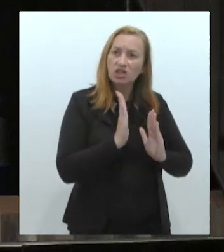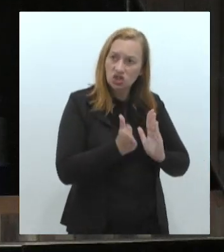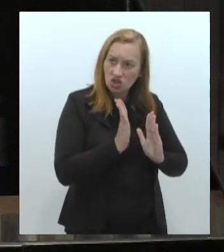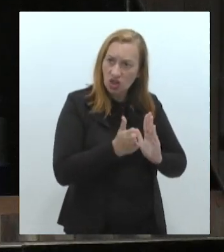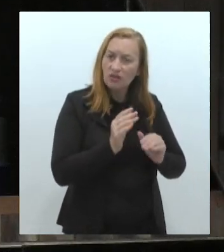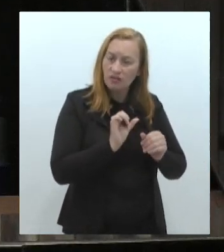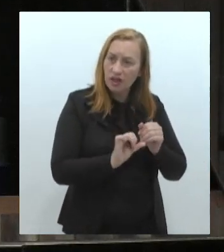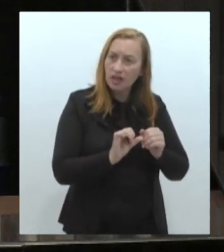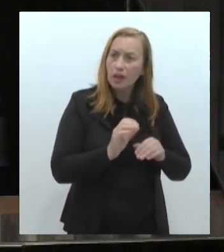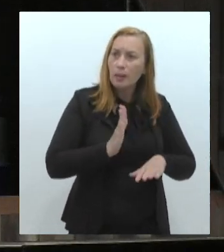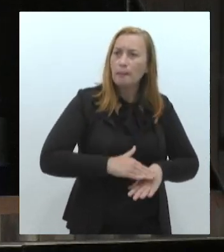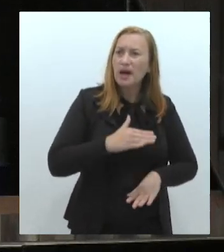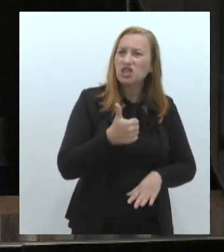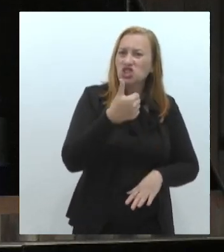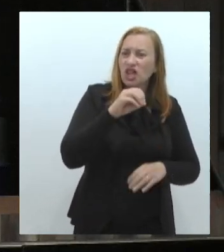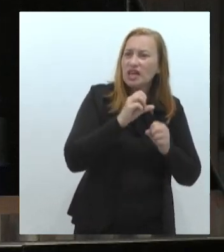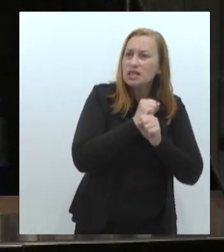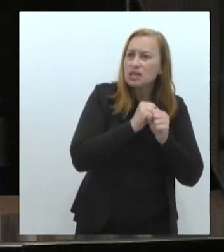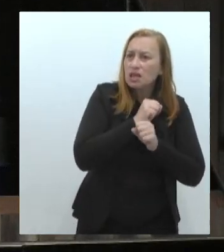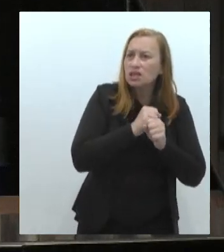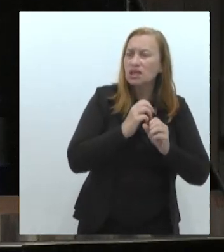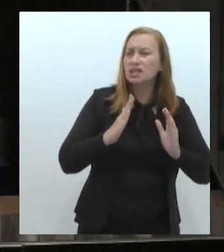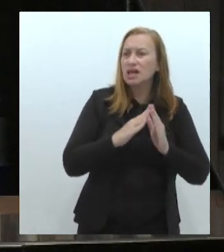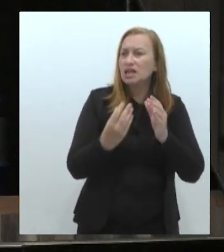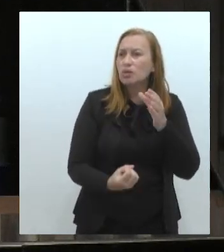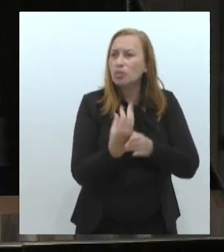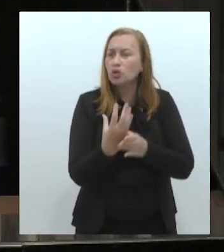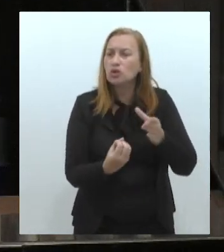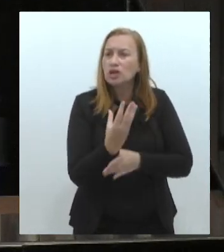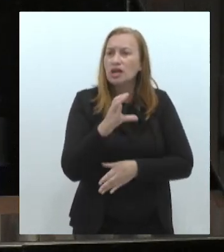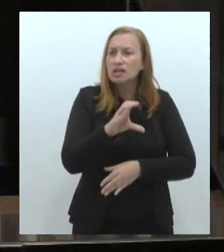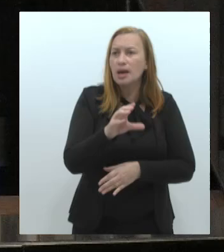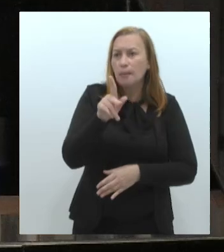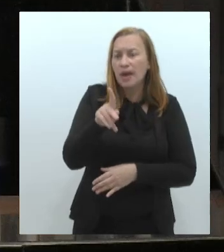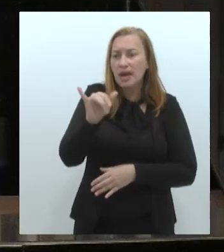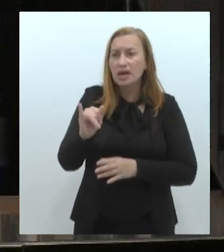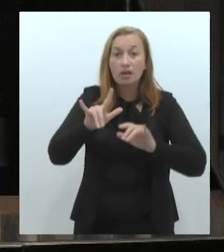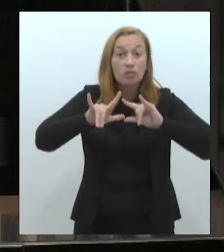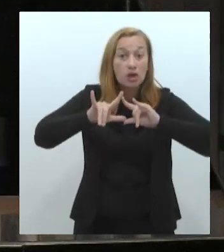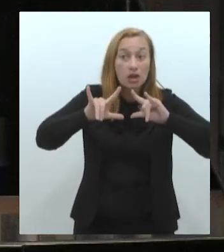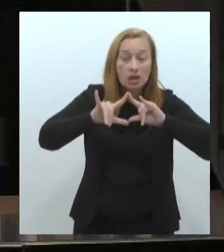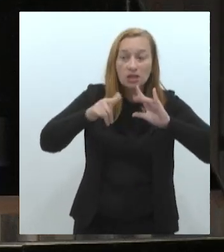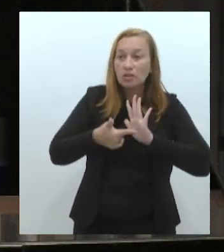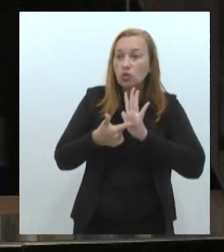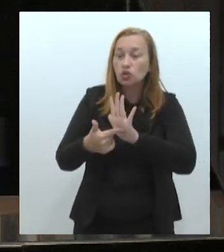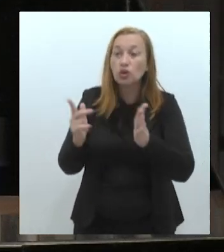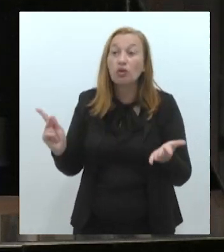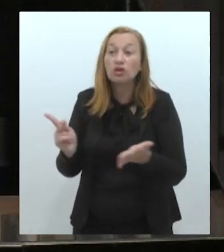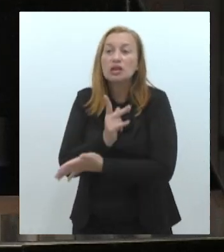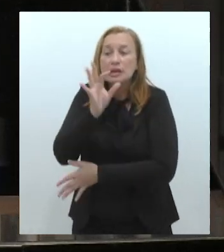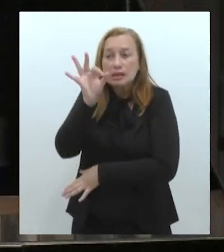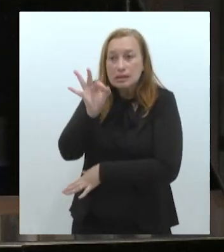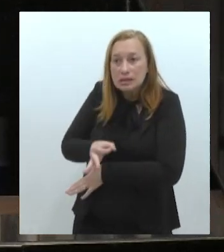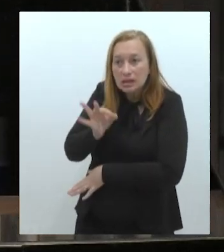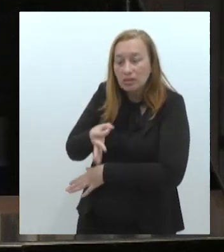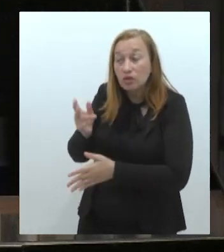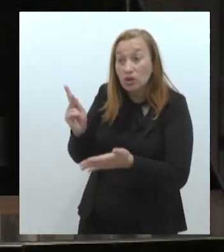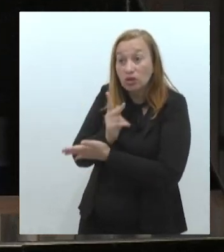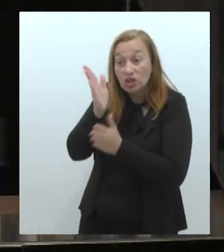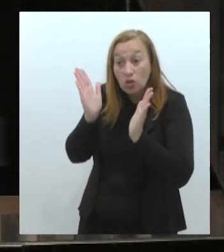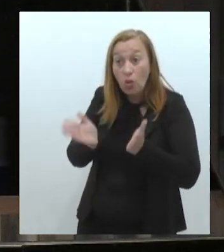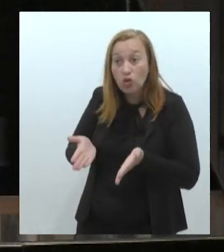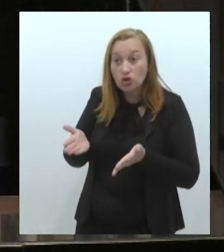Tem mais de 10 anos que essa casa produziu a CPI das milícias, que apontou o que aconteceria exatamente o que acontece